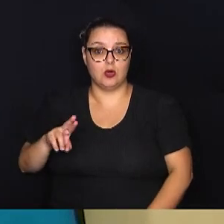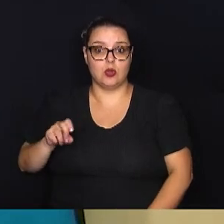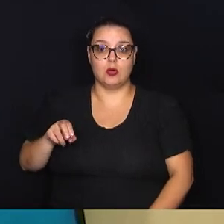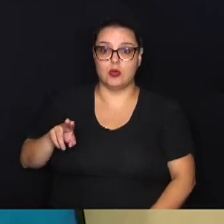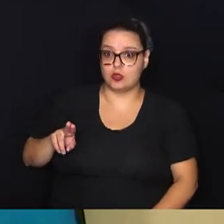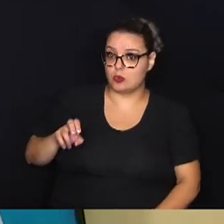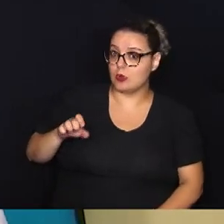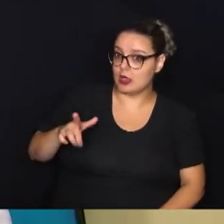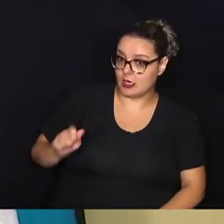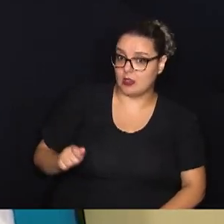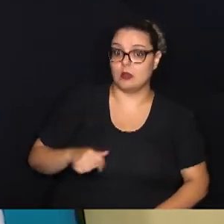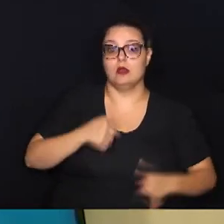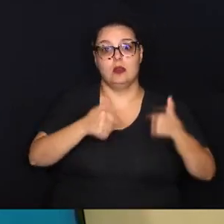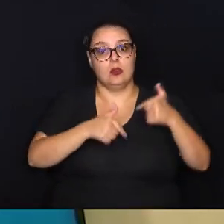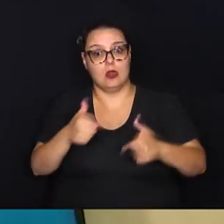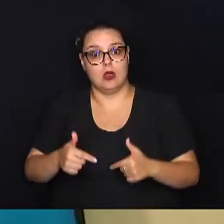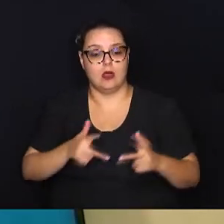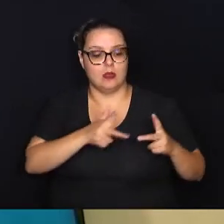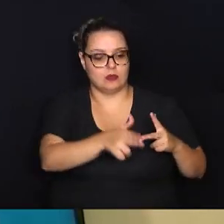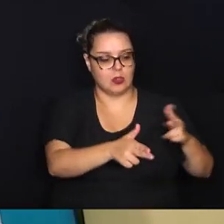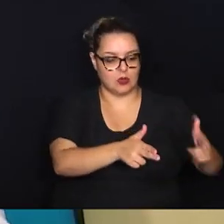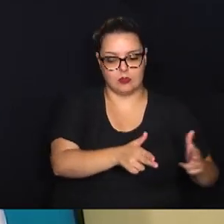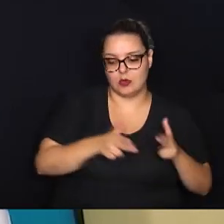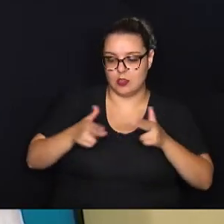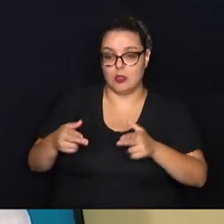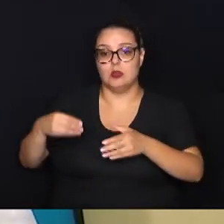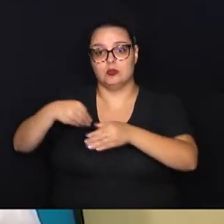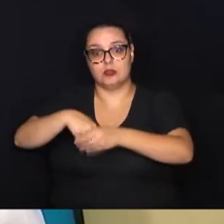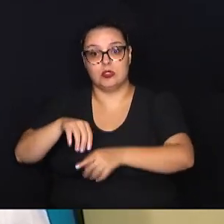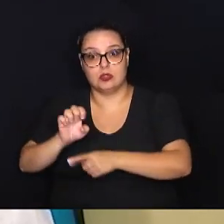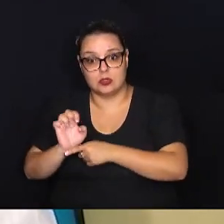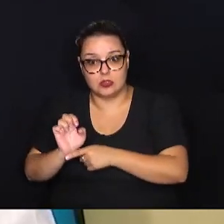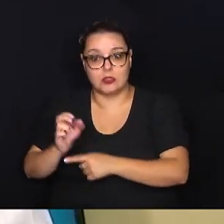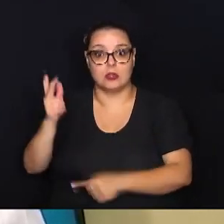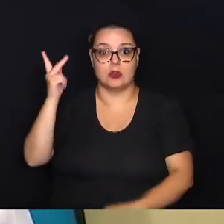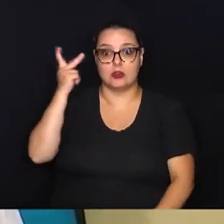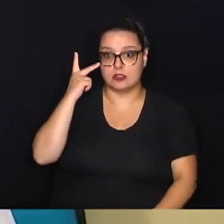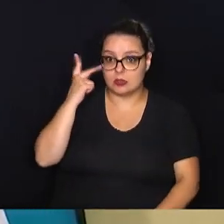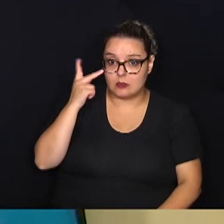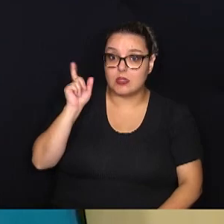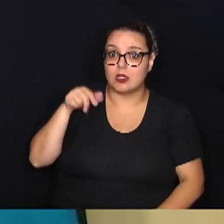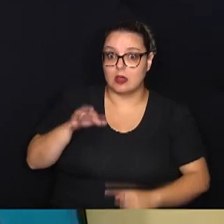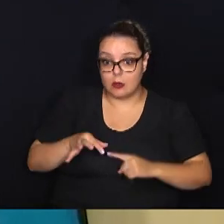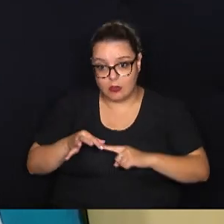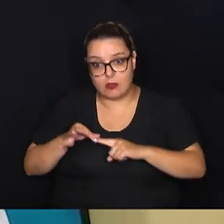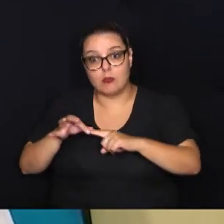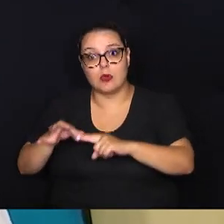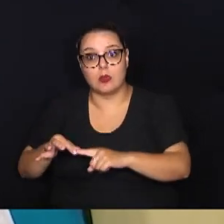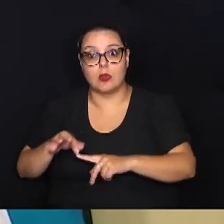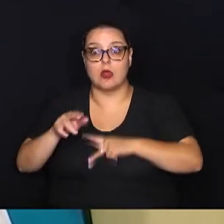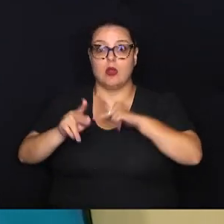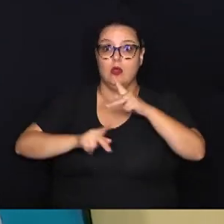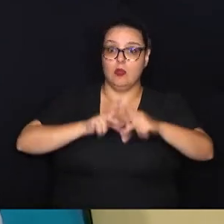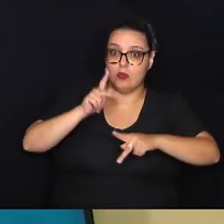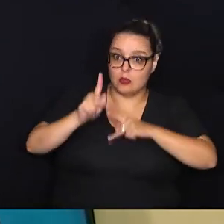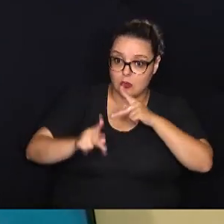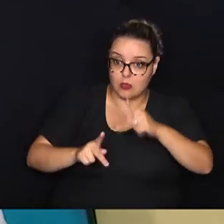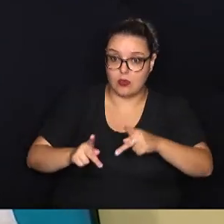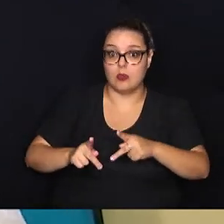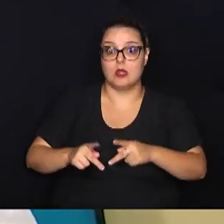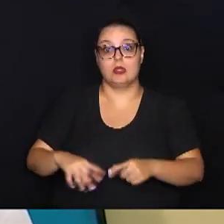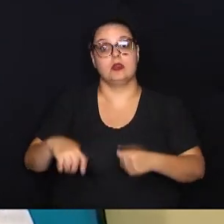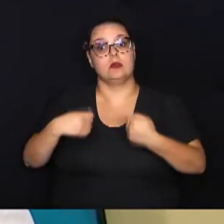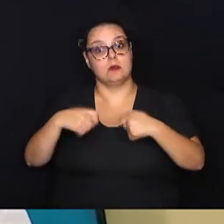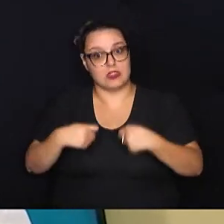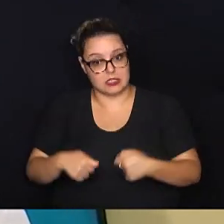aqui, que é um recorte do interior de São Paulo, que é um recorte periférico, né? Que é um público que é bastante carente, que a